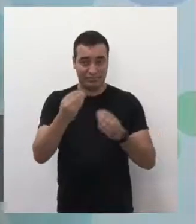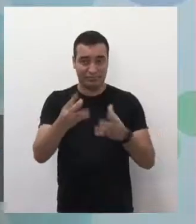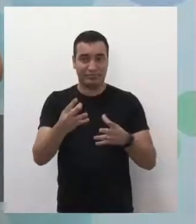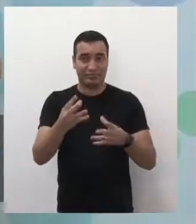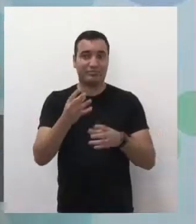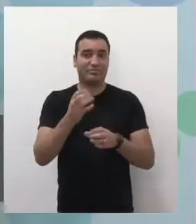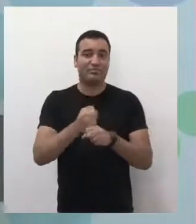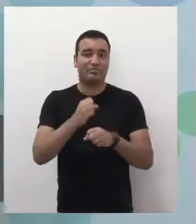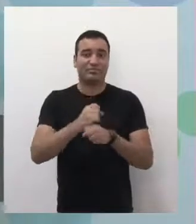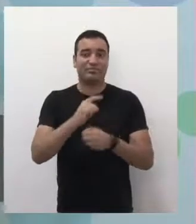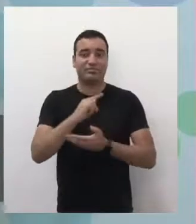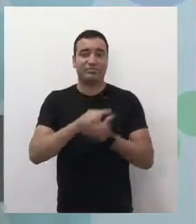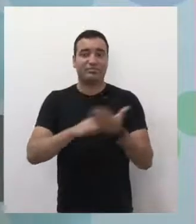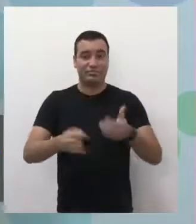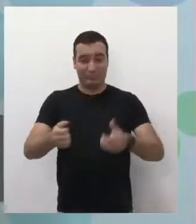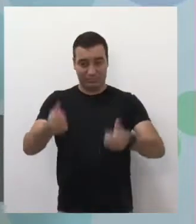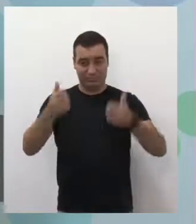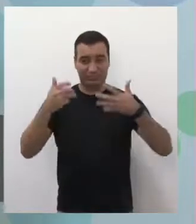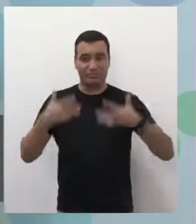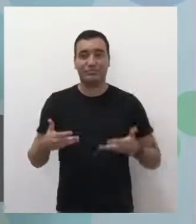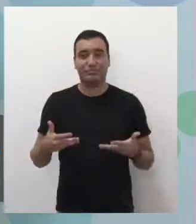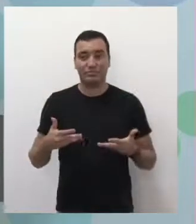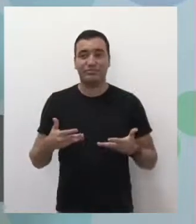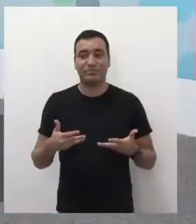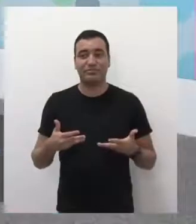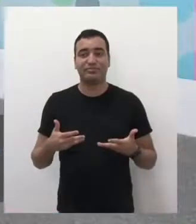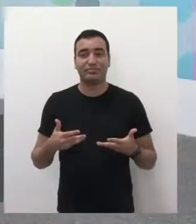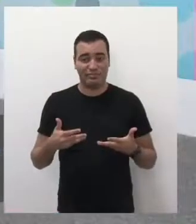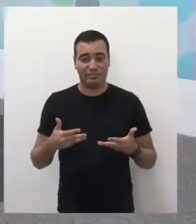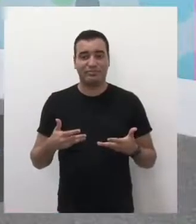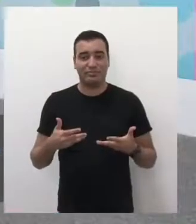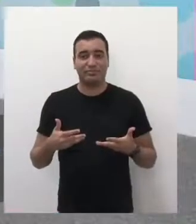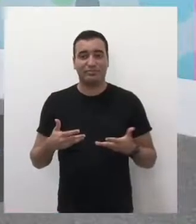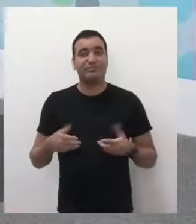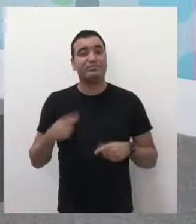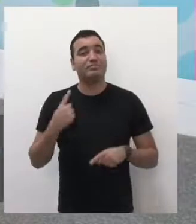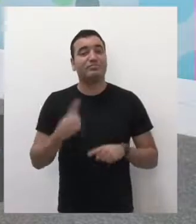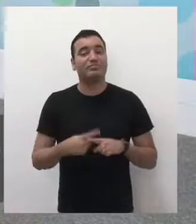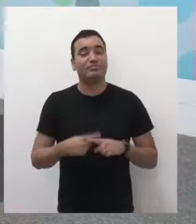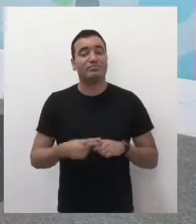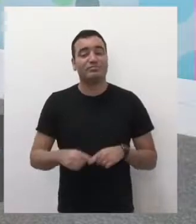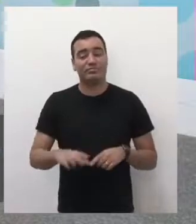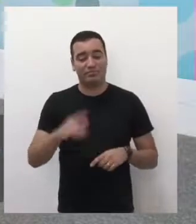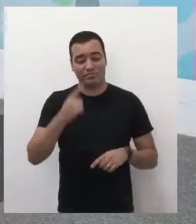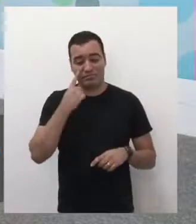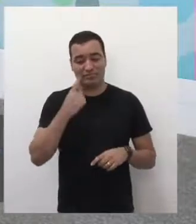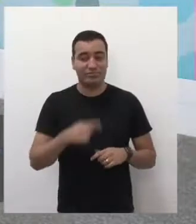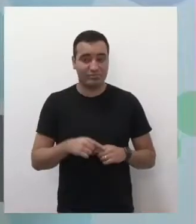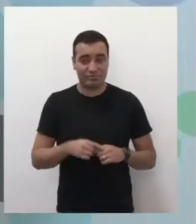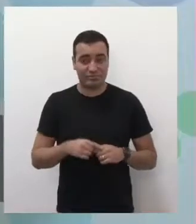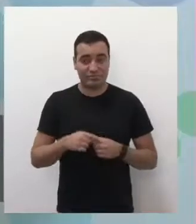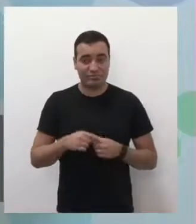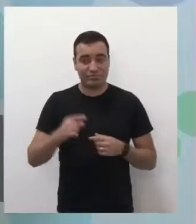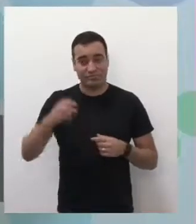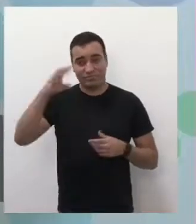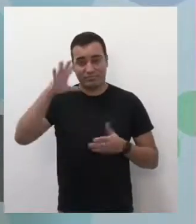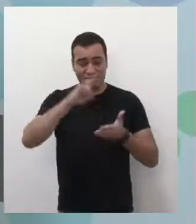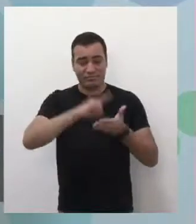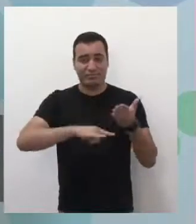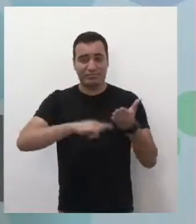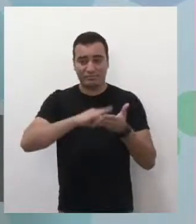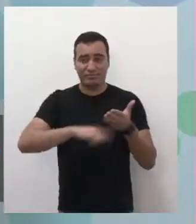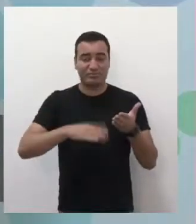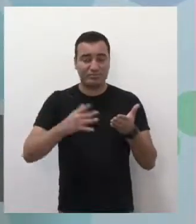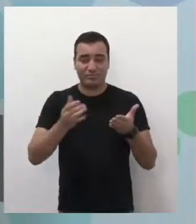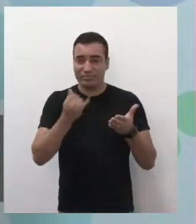luz e você vai explicar para mim como é que funciona esse negócio. O que tem nessa conta de luz? Porque olha só, a conta de luz é muito,